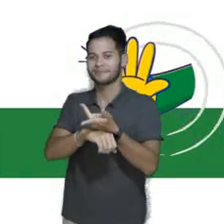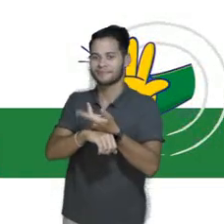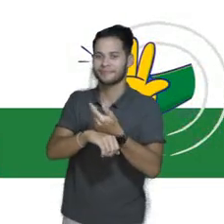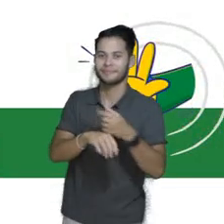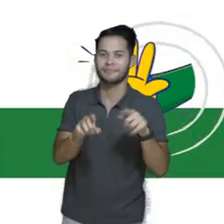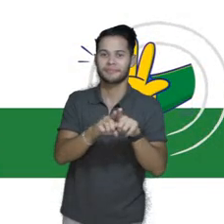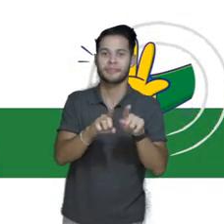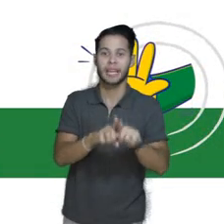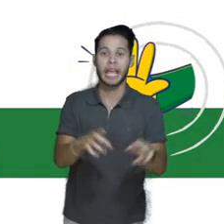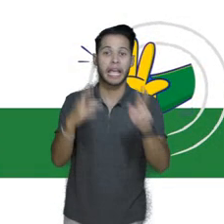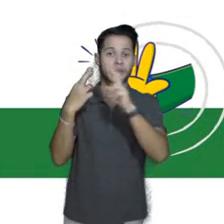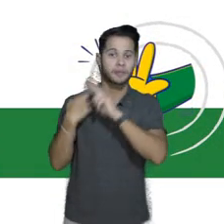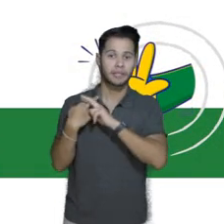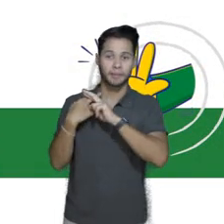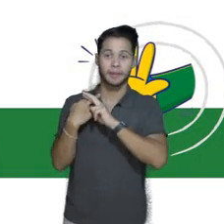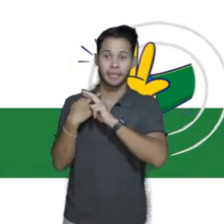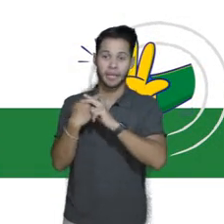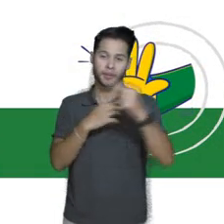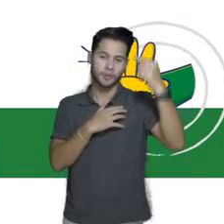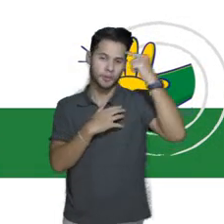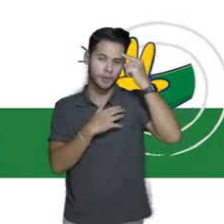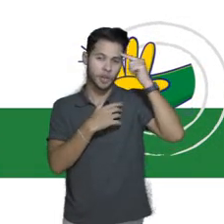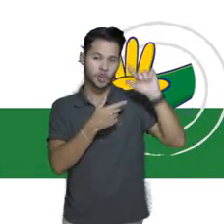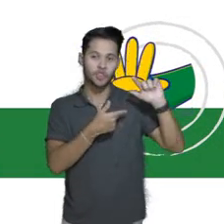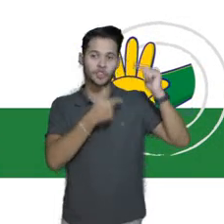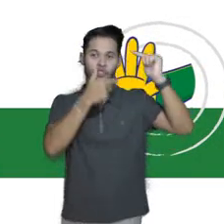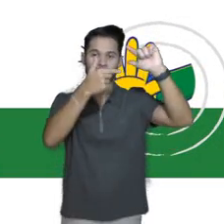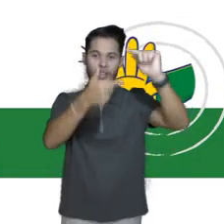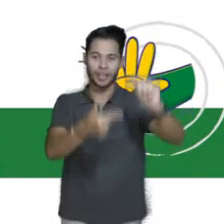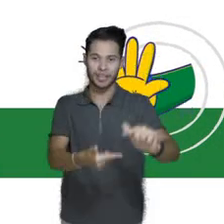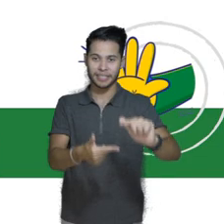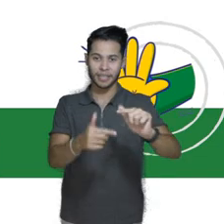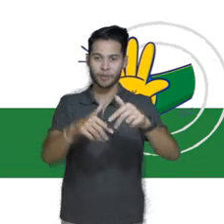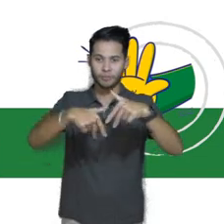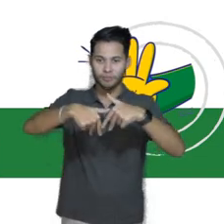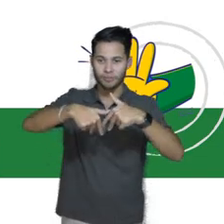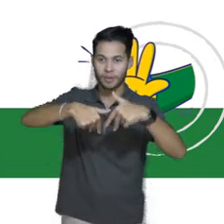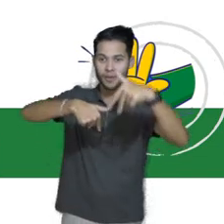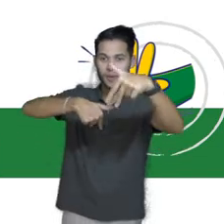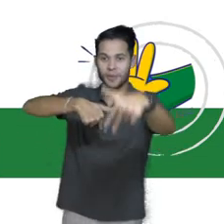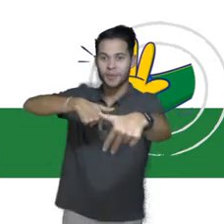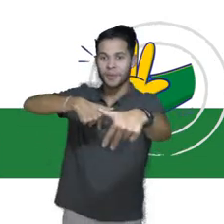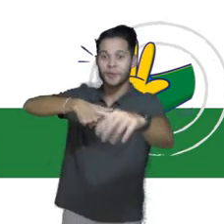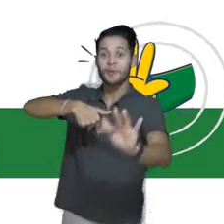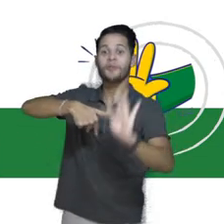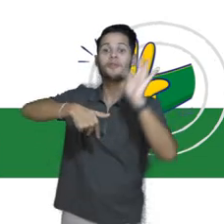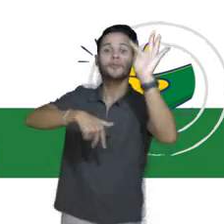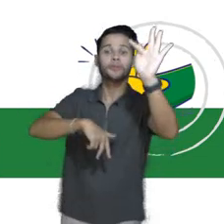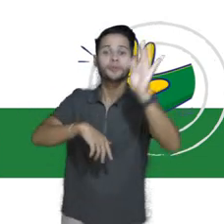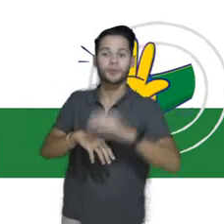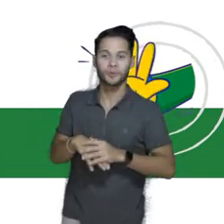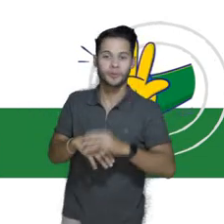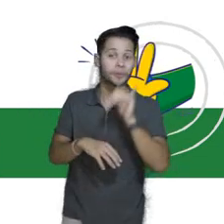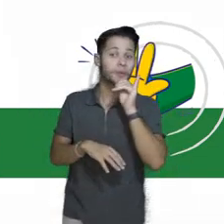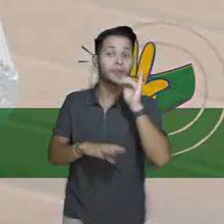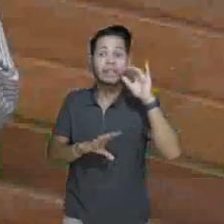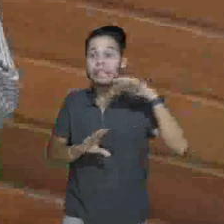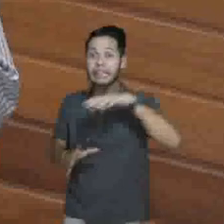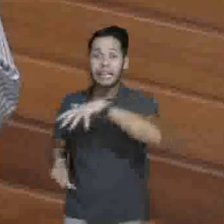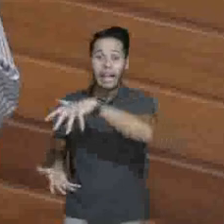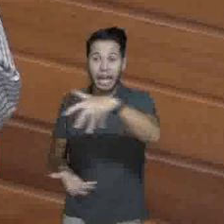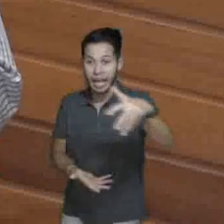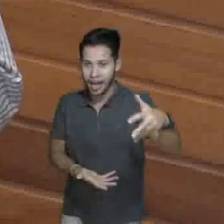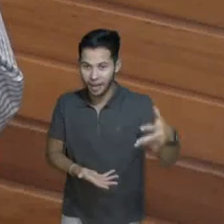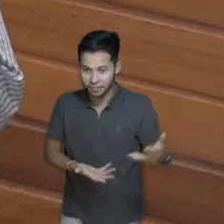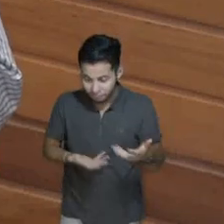gerações futuras não só comandantes de onei eh que planeta a gente vai deixar para essa gurizada mas que gurizada